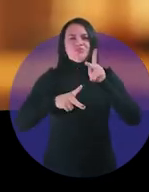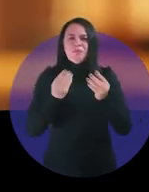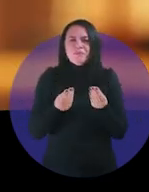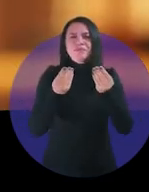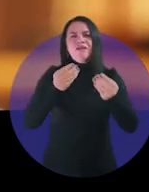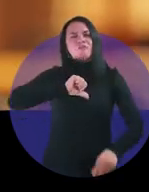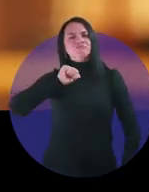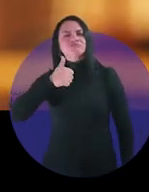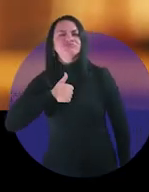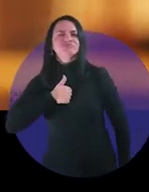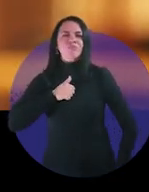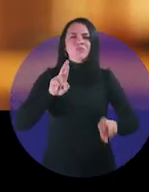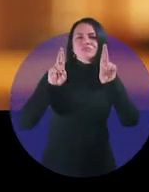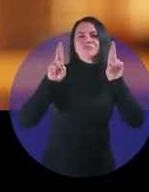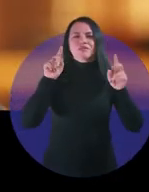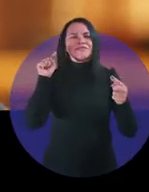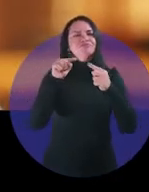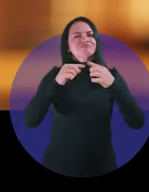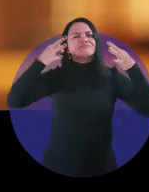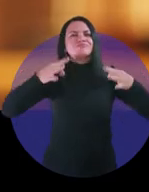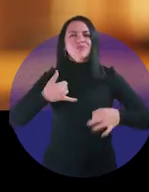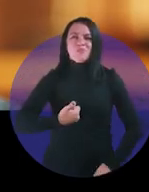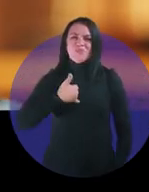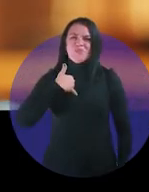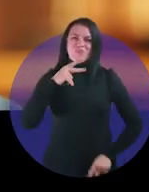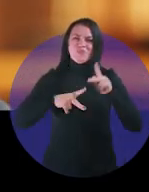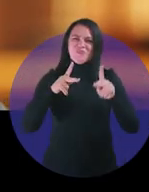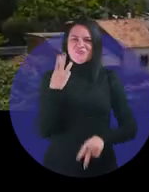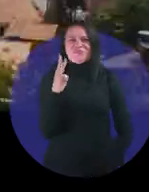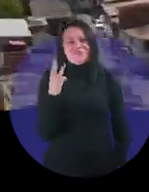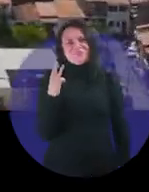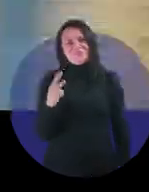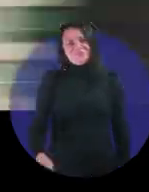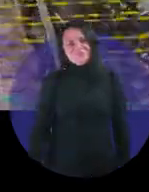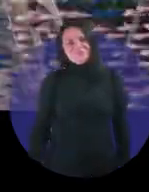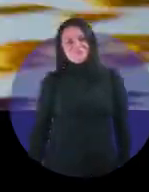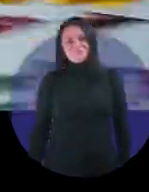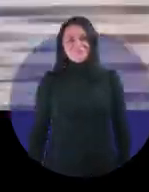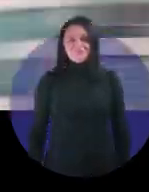demos autoestima, esperança, expectativa, orgulho para o nosso povo.